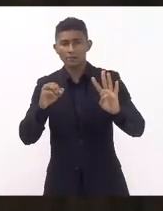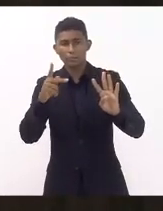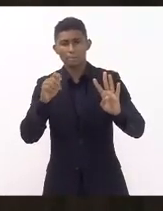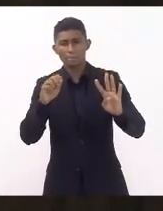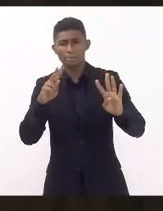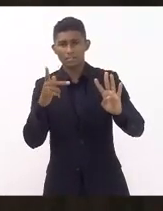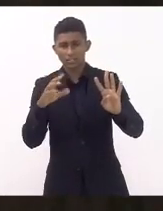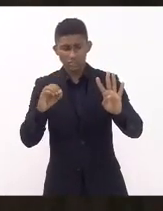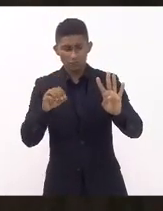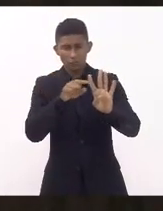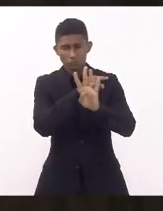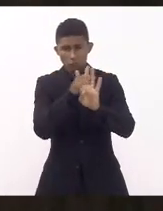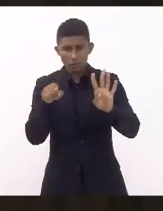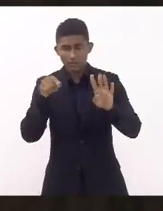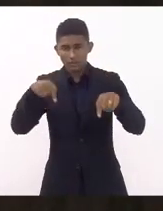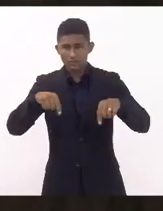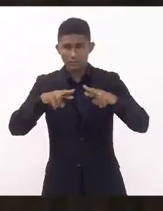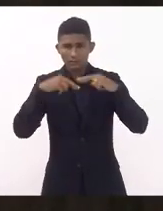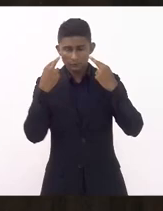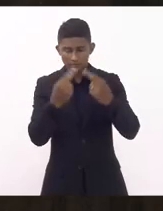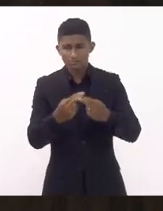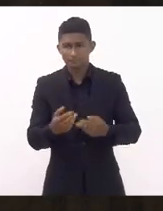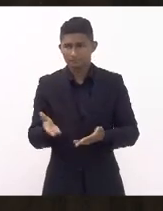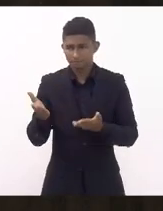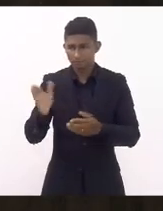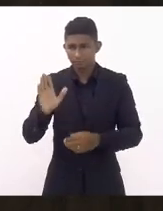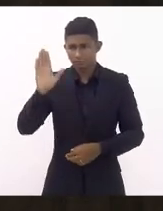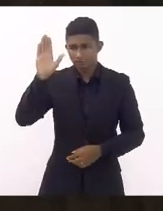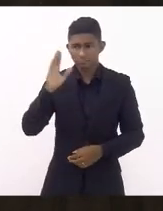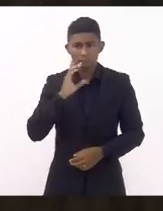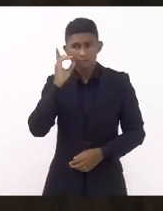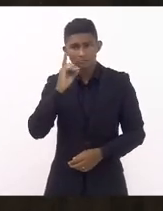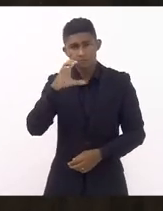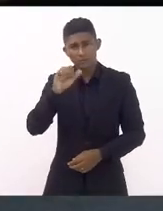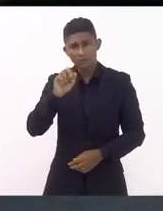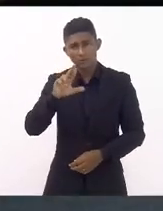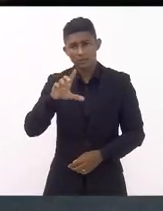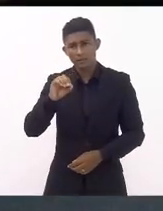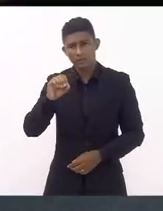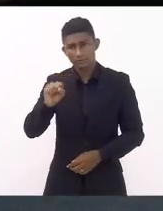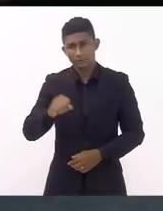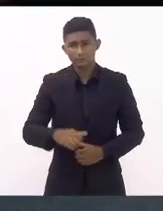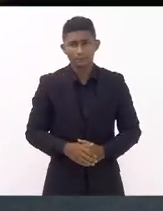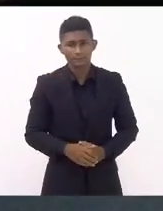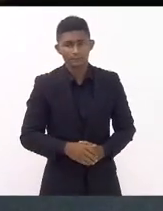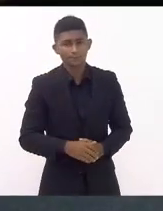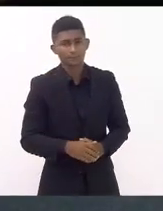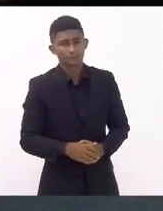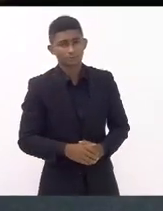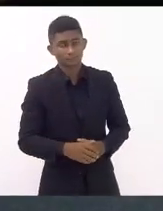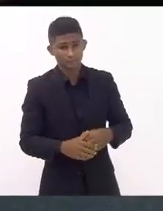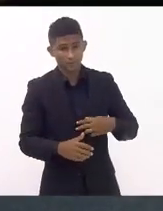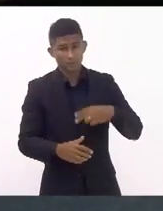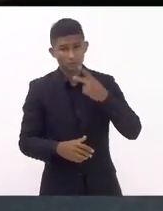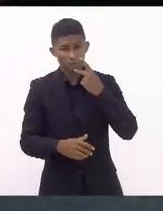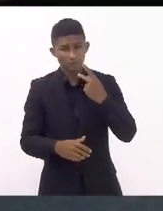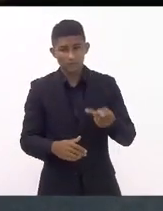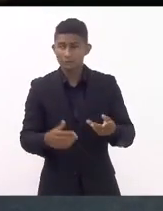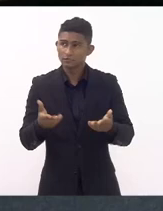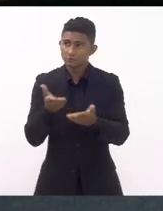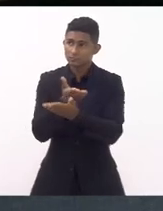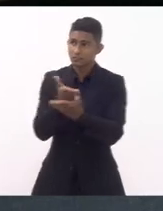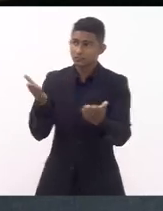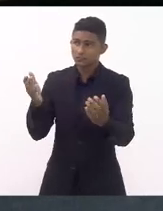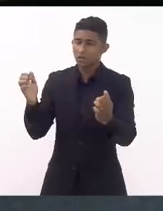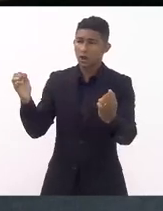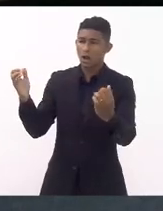os deputados que aqui estavam. Uma parte para o deputado Carlos Augusto. Presidente, queria falar com o pessoal que está aqui, as pessoas